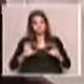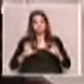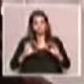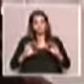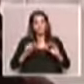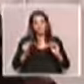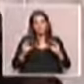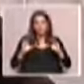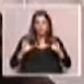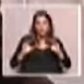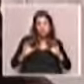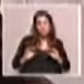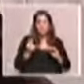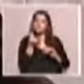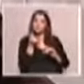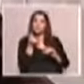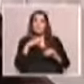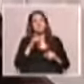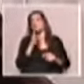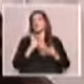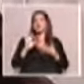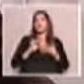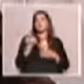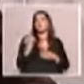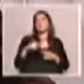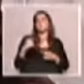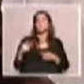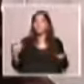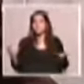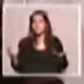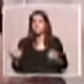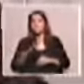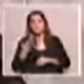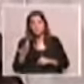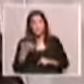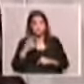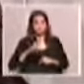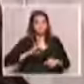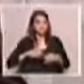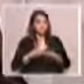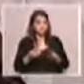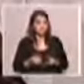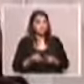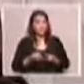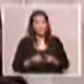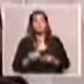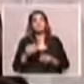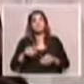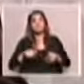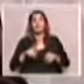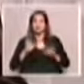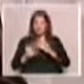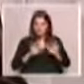um pouquinho. Mas isso é só um aspecto, não é? É só um aspecto. E, portanto, como o queijo, no seu processo de cura,